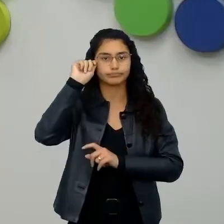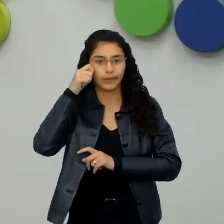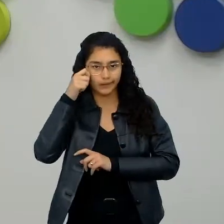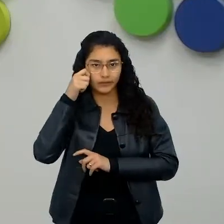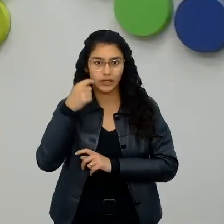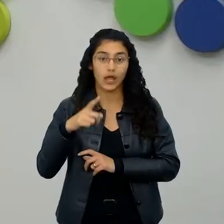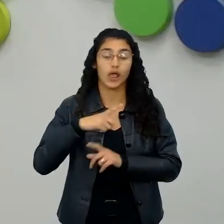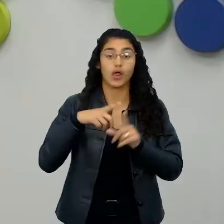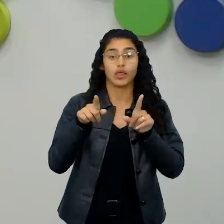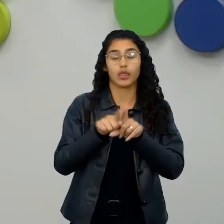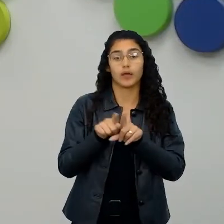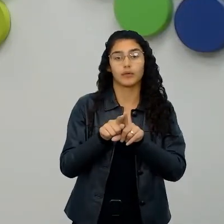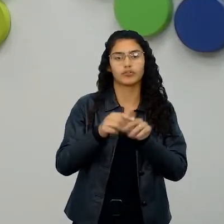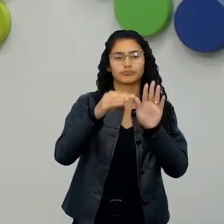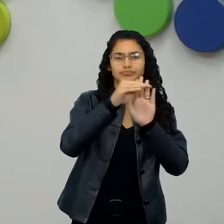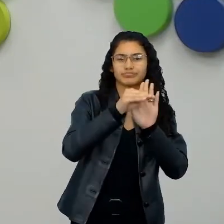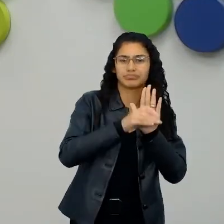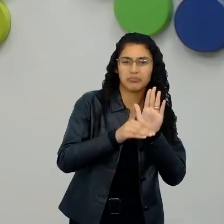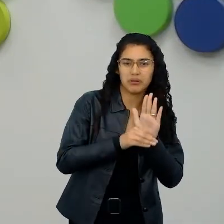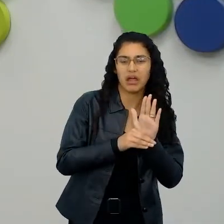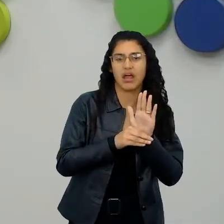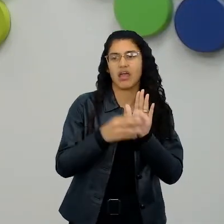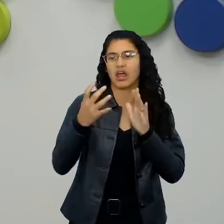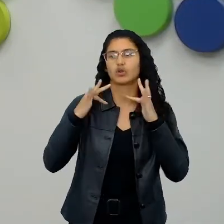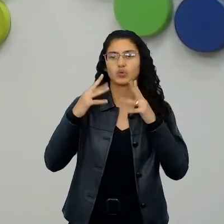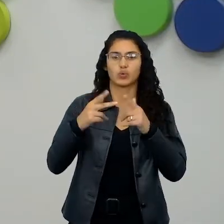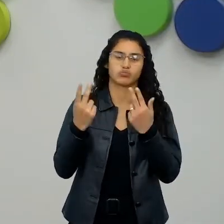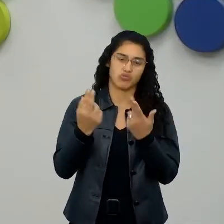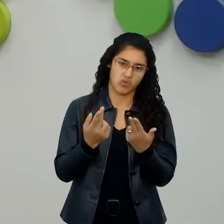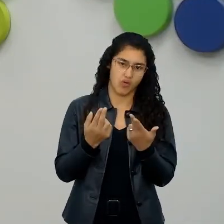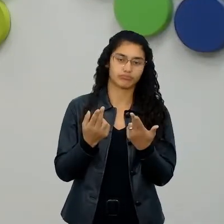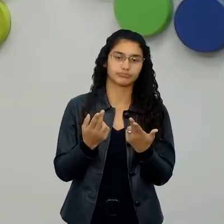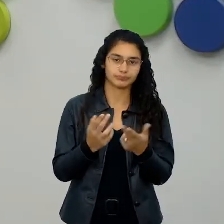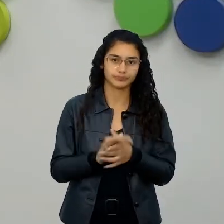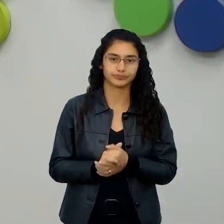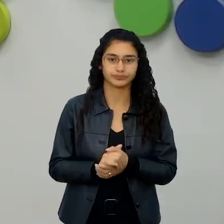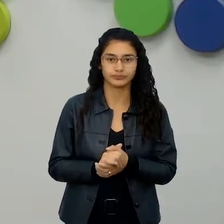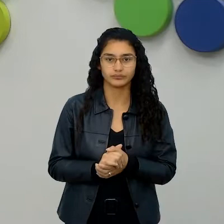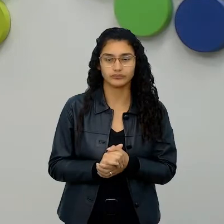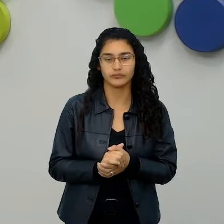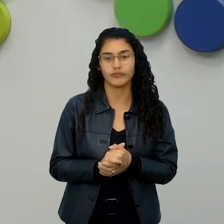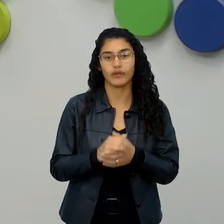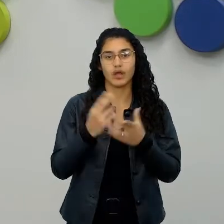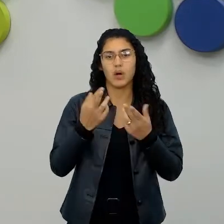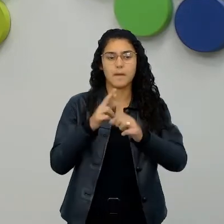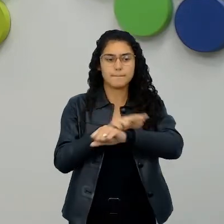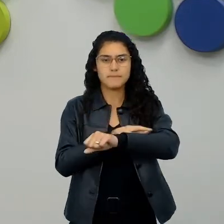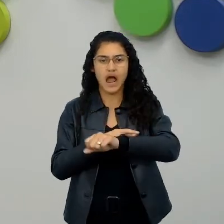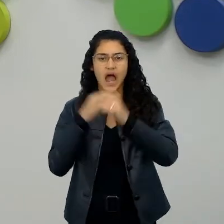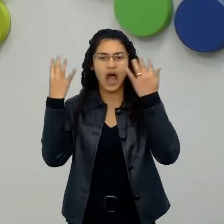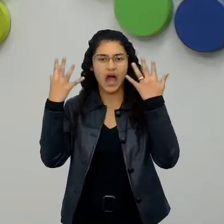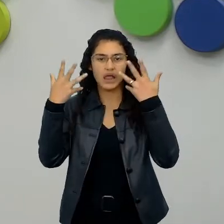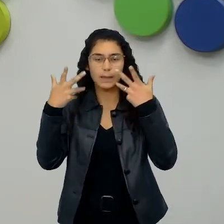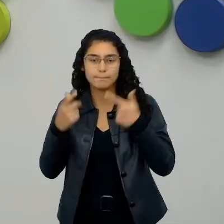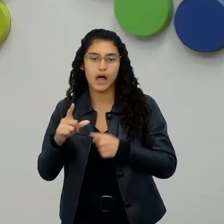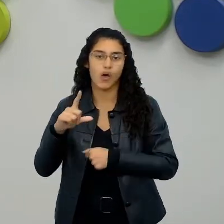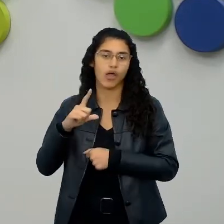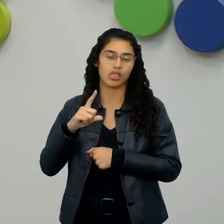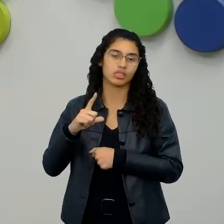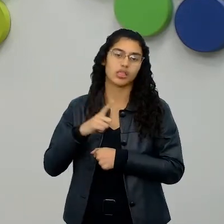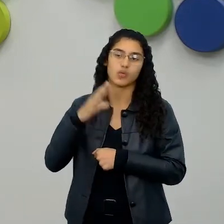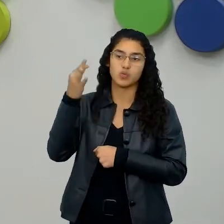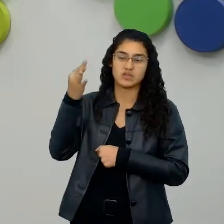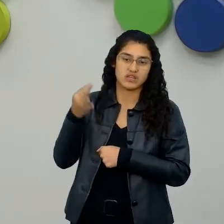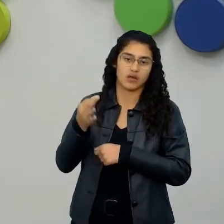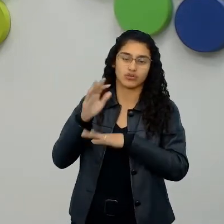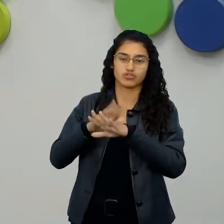e justamente de rotular, de estigmatizar a raça negra como uma raça animal não digna, então, de ser